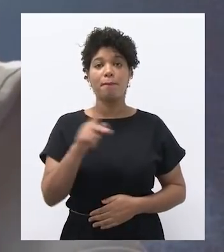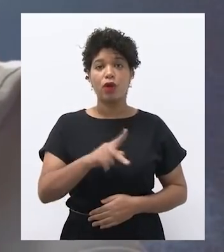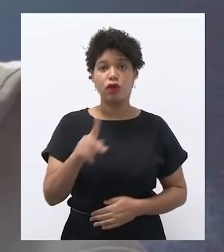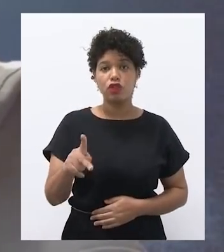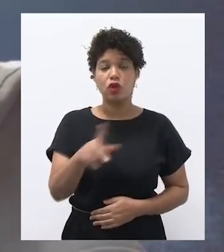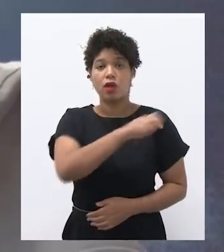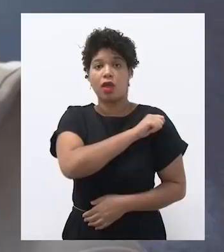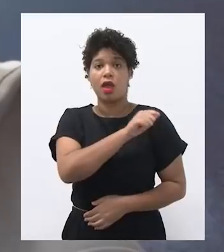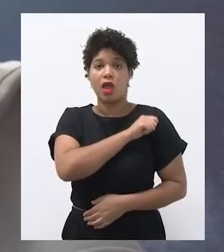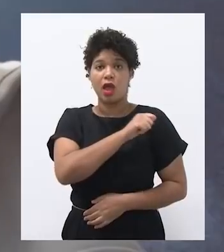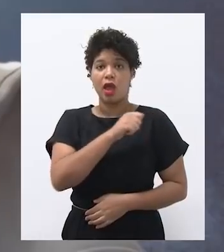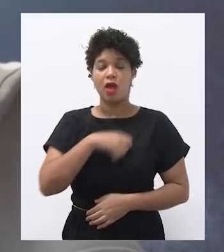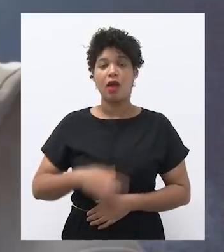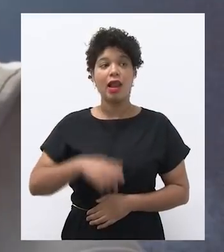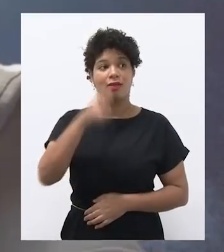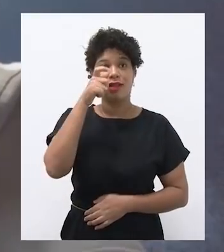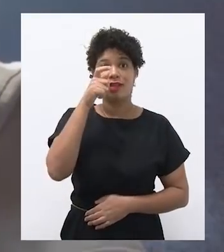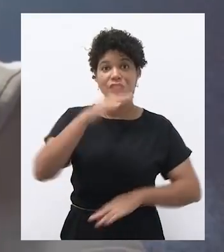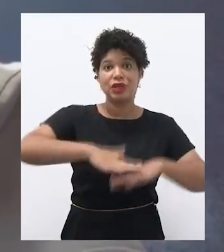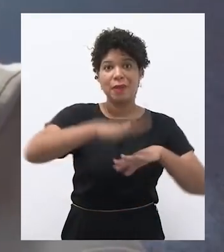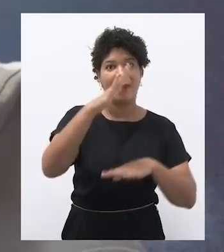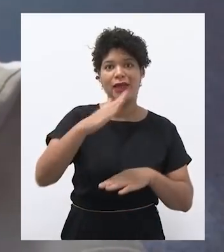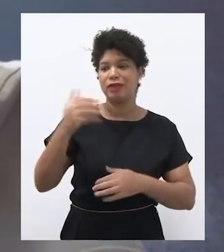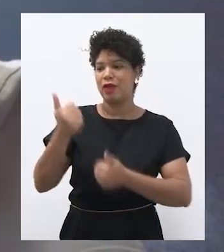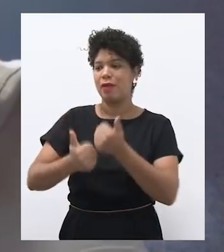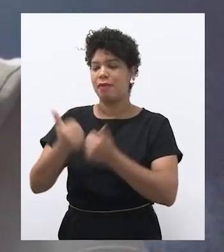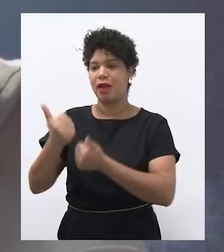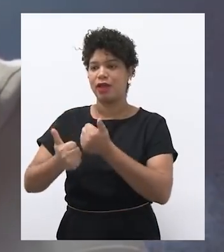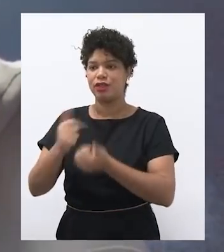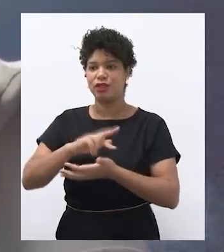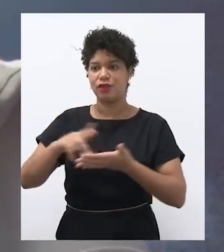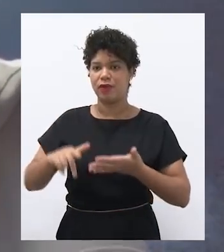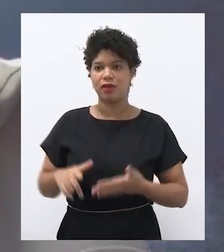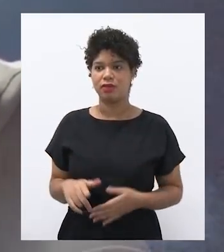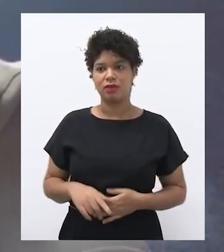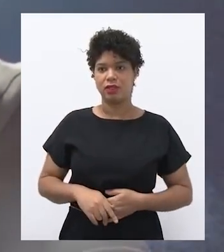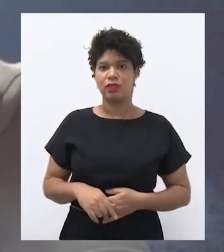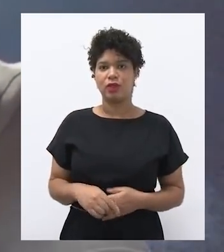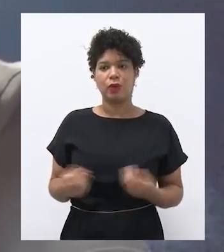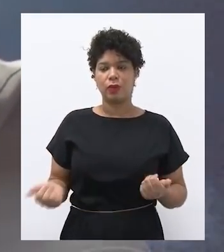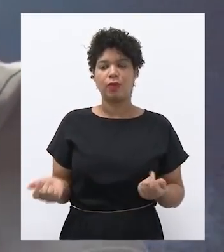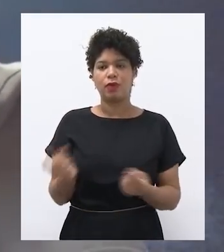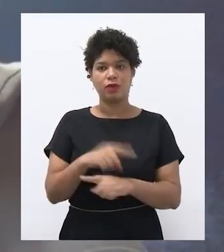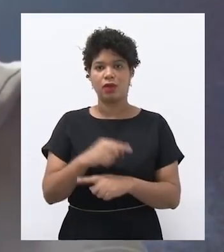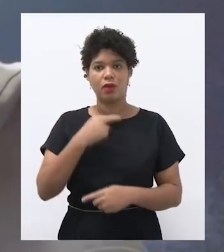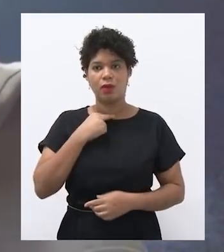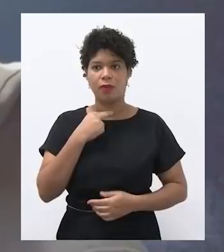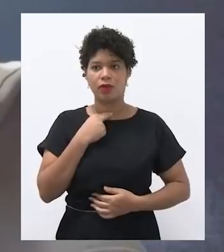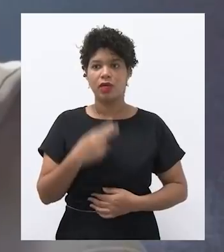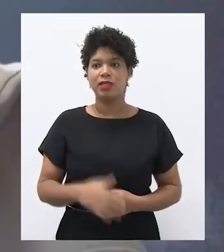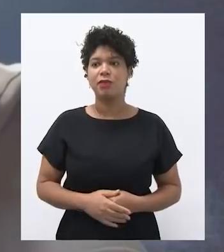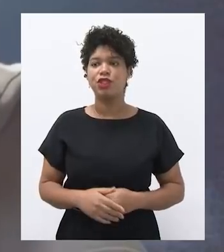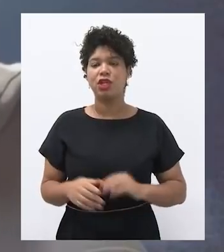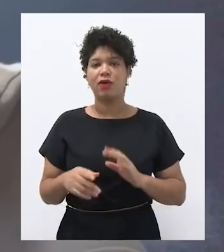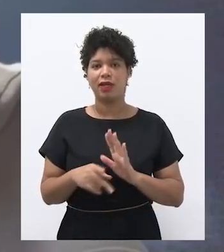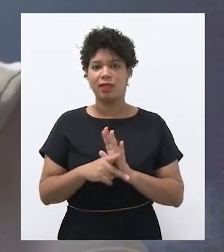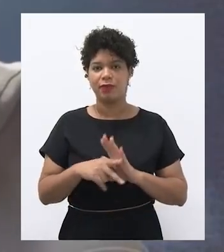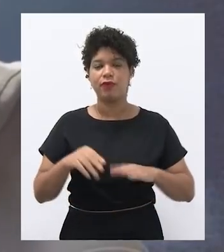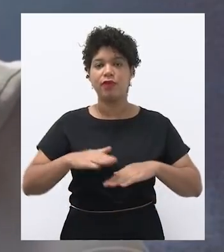o jogo que está rolando no app. Não podem ser menos interessantes do que a live que está rolando na